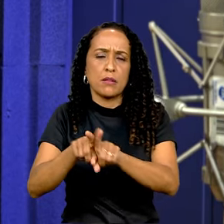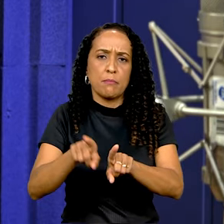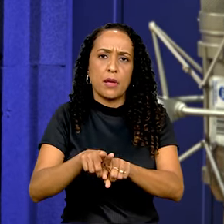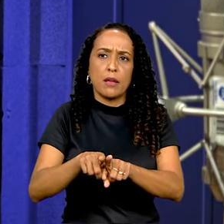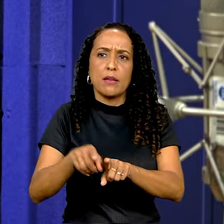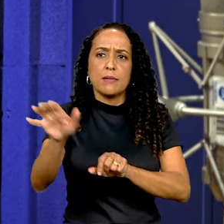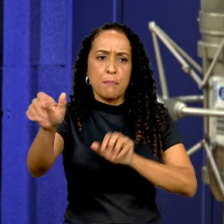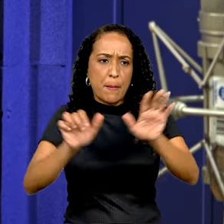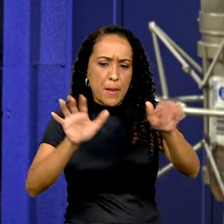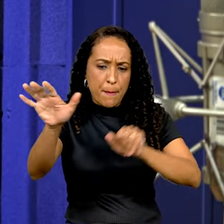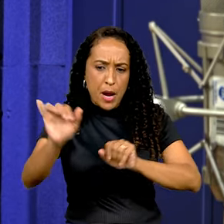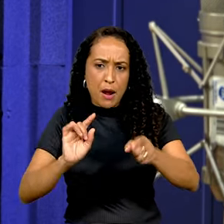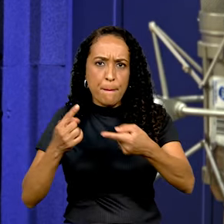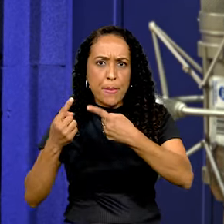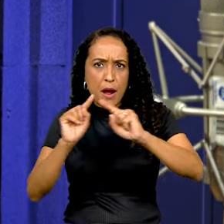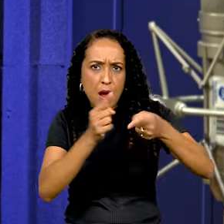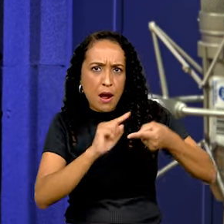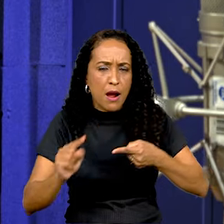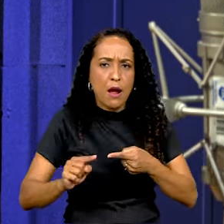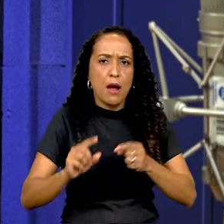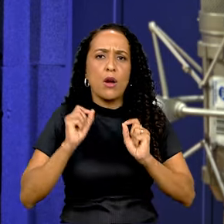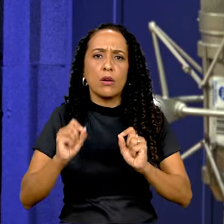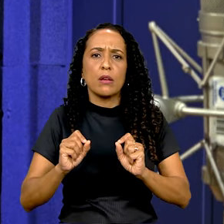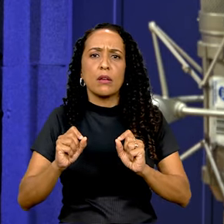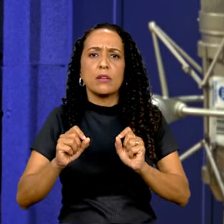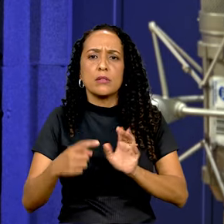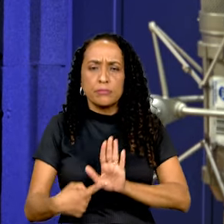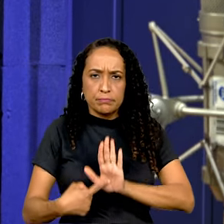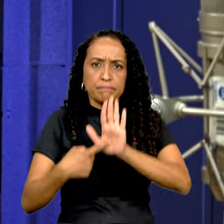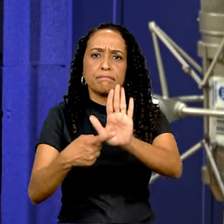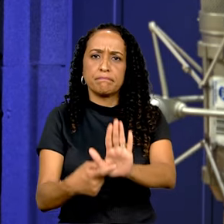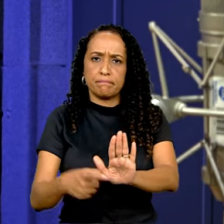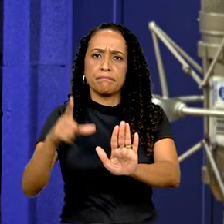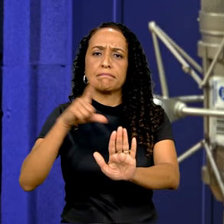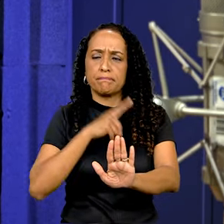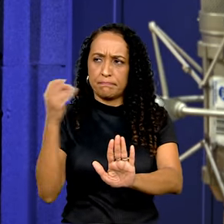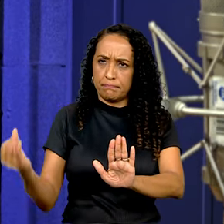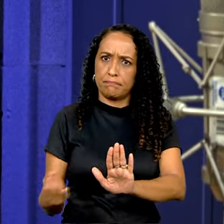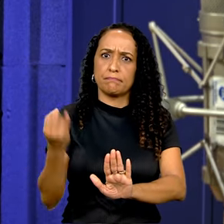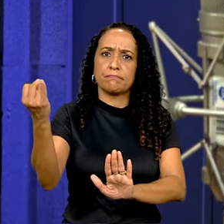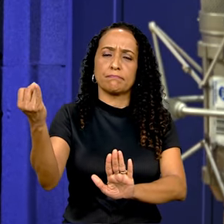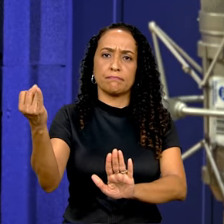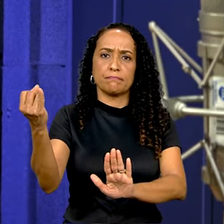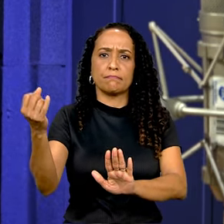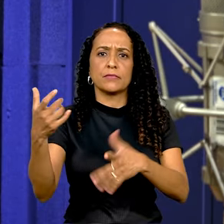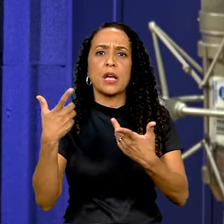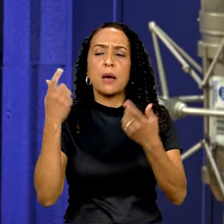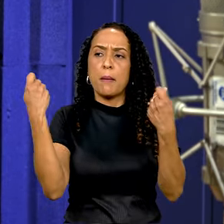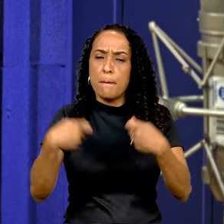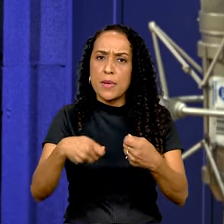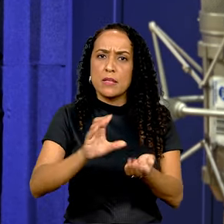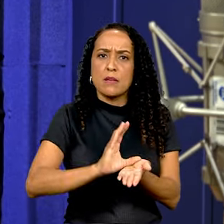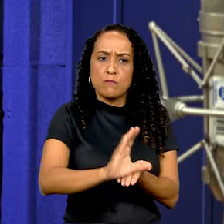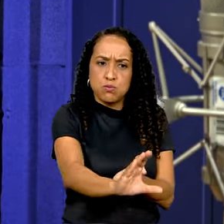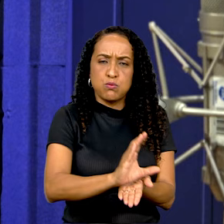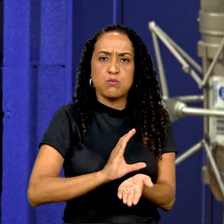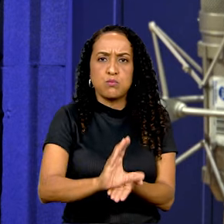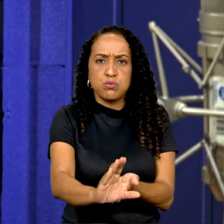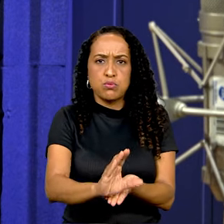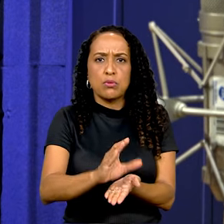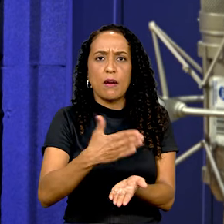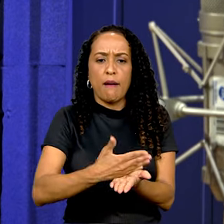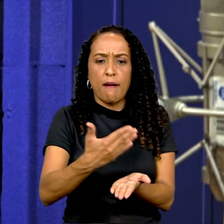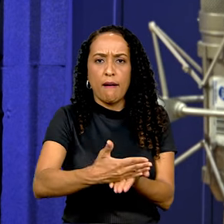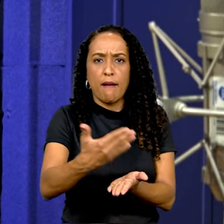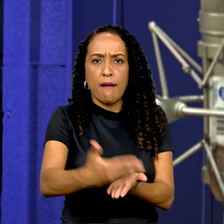trazer esses atores para esse debate para ressaltar que eles têm importância eles devem eh financiar né